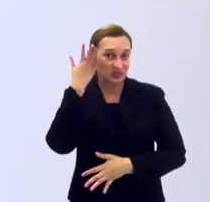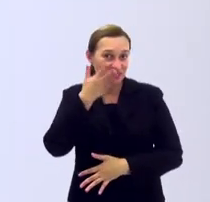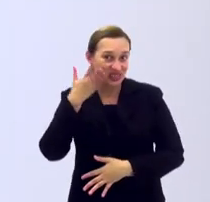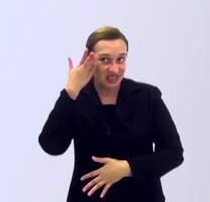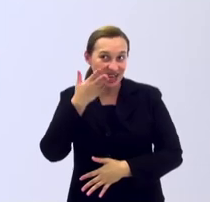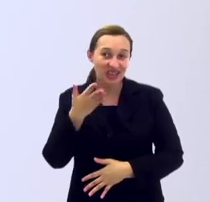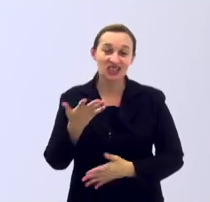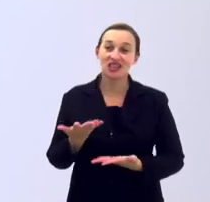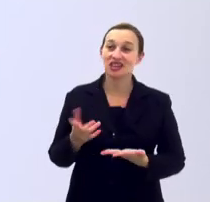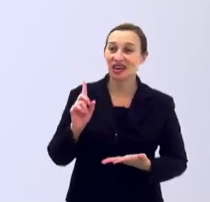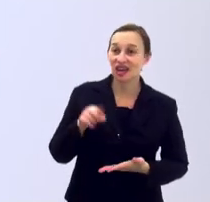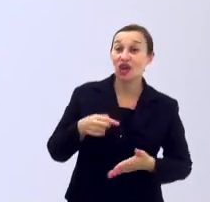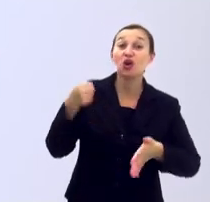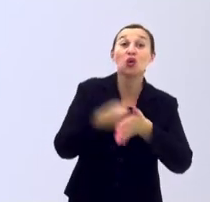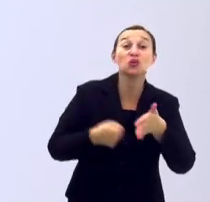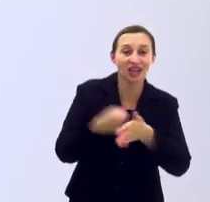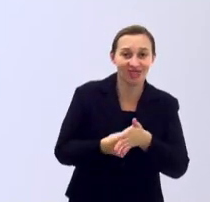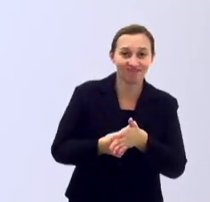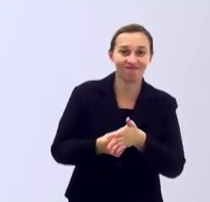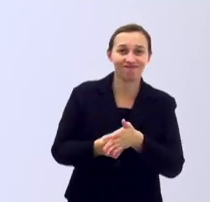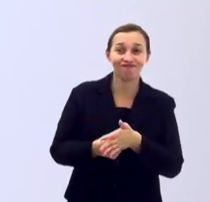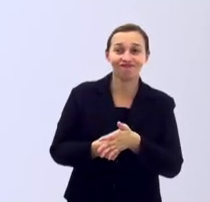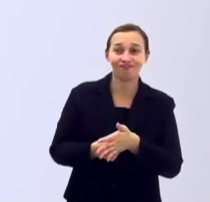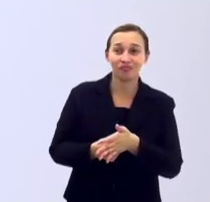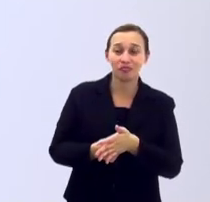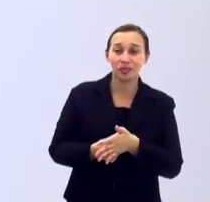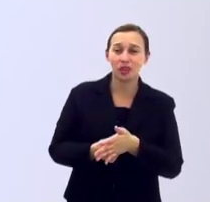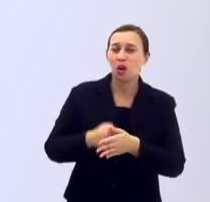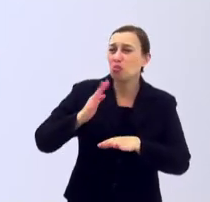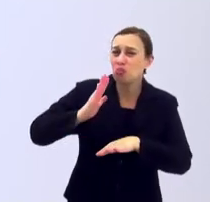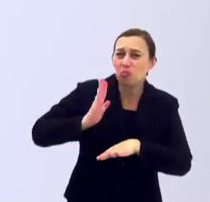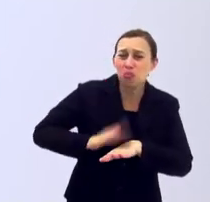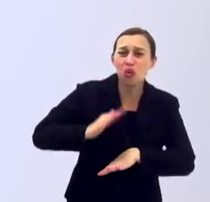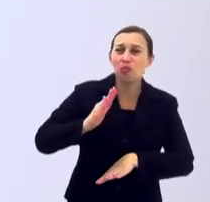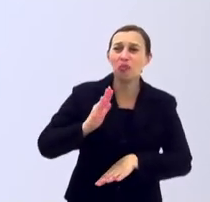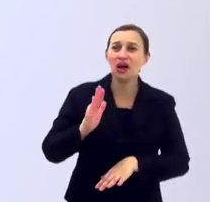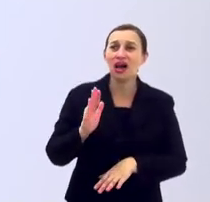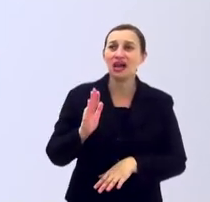nossa mensagem, nesse caso, é lutem.